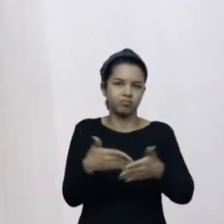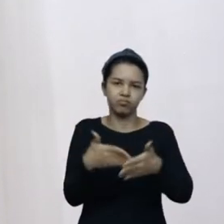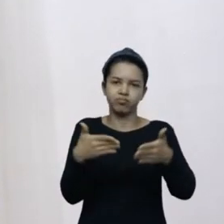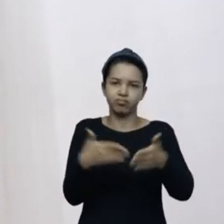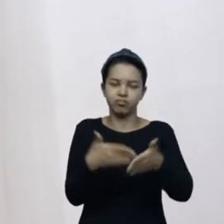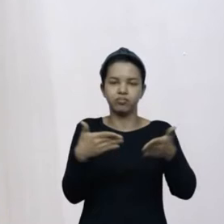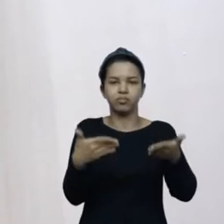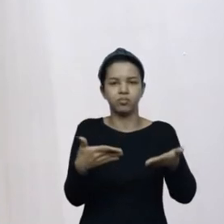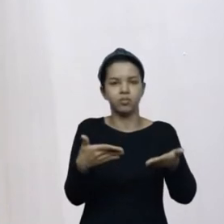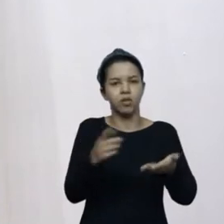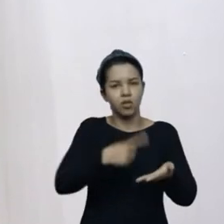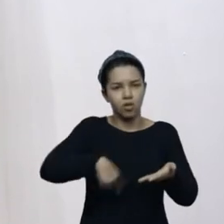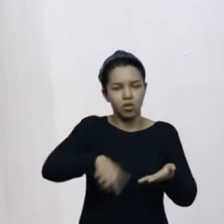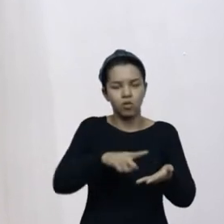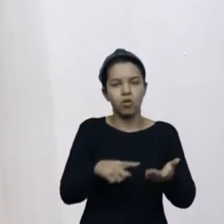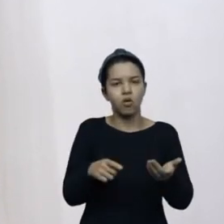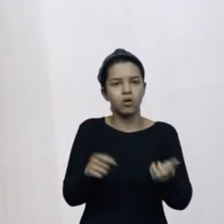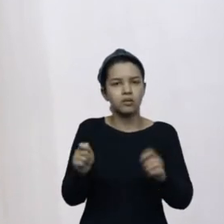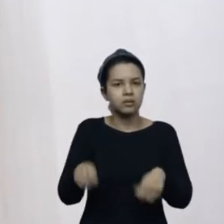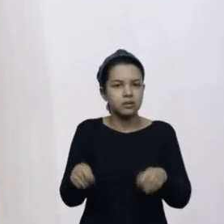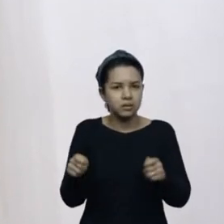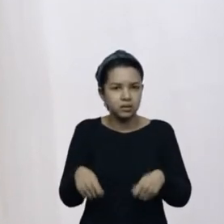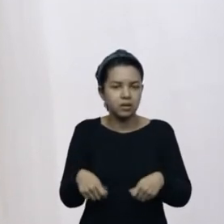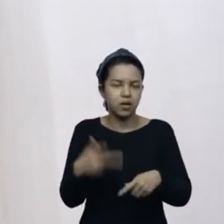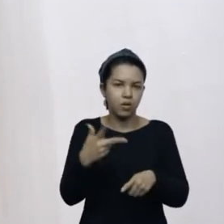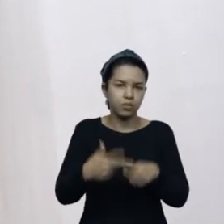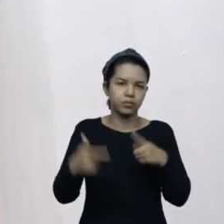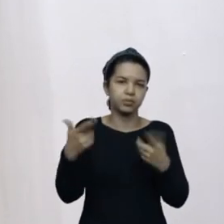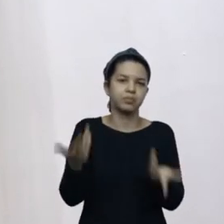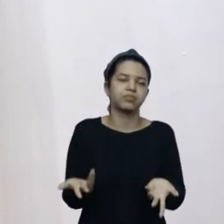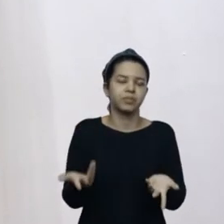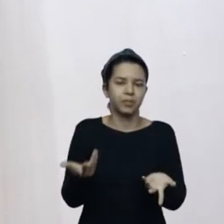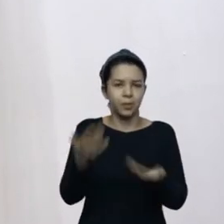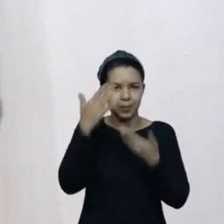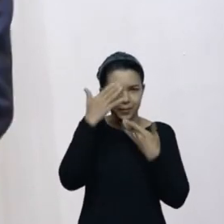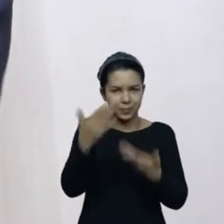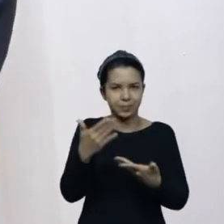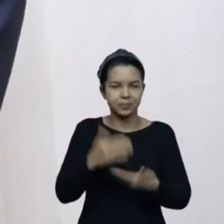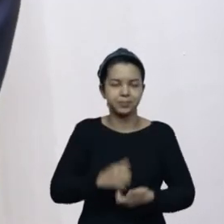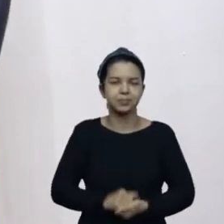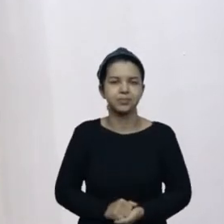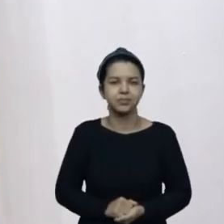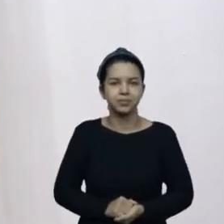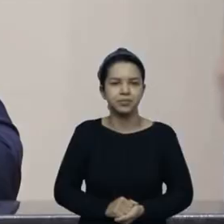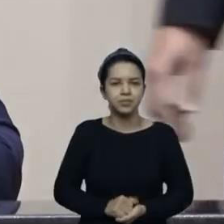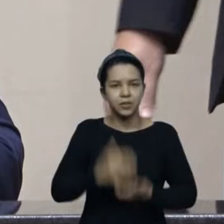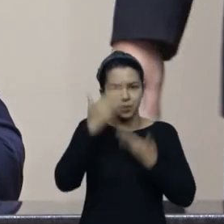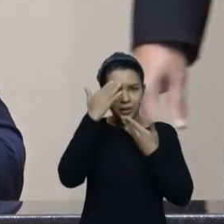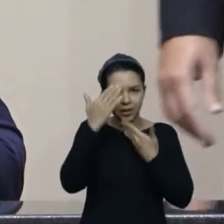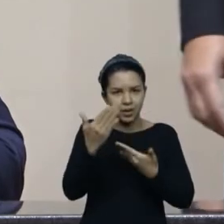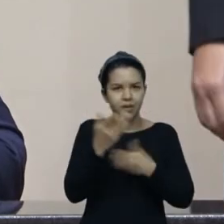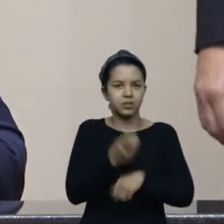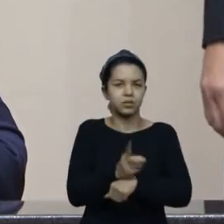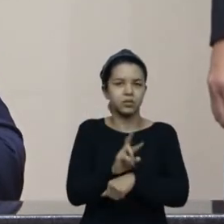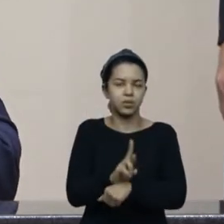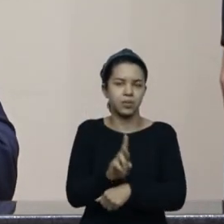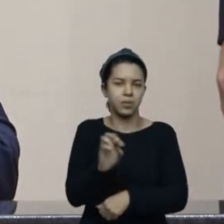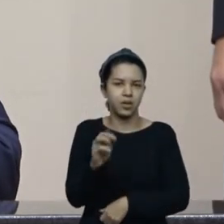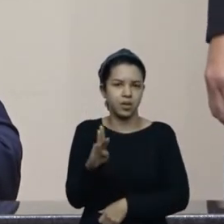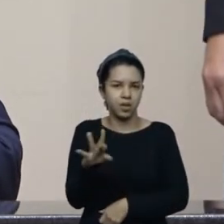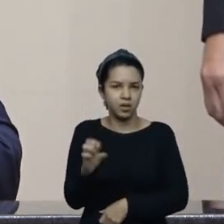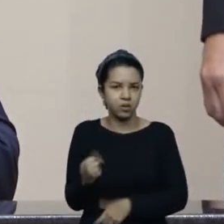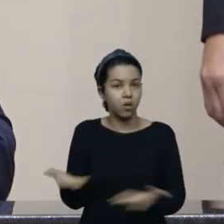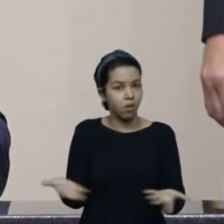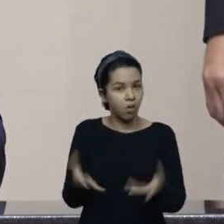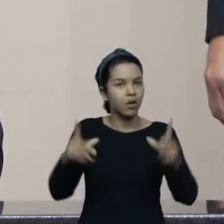podermos, digamos assim, conquistar. Muito obrigado. Obrigado, doutor Roberto. Vamos fazer o registro